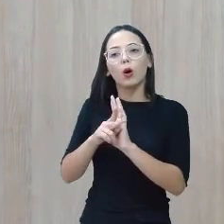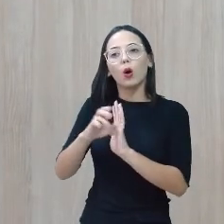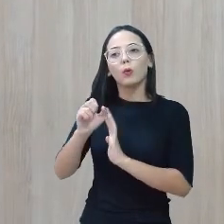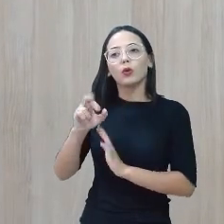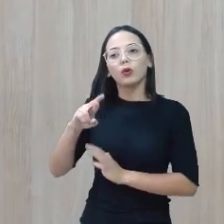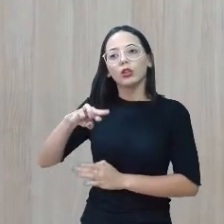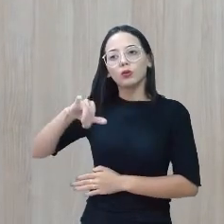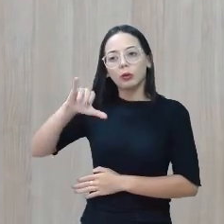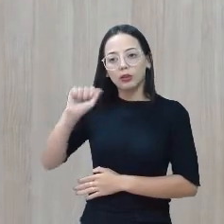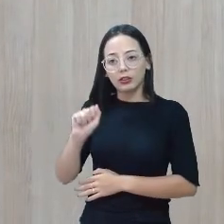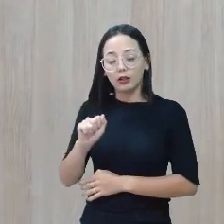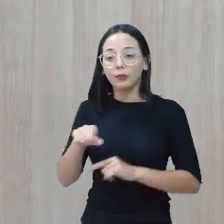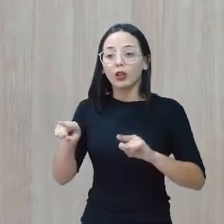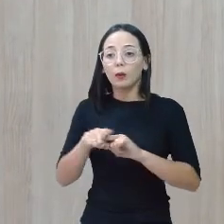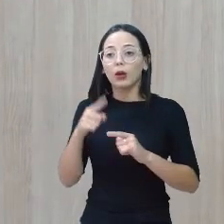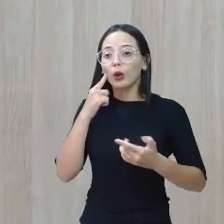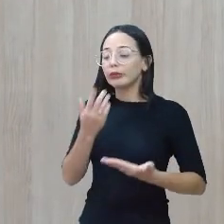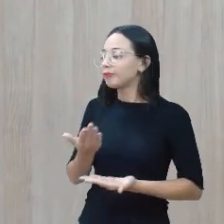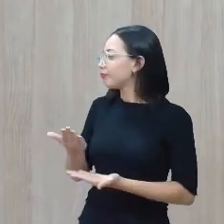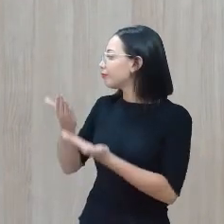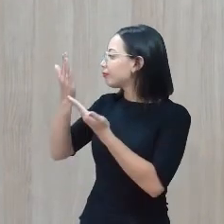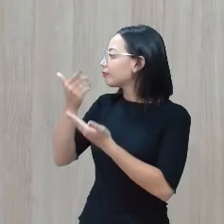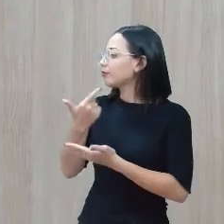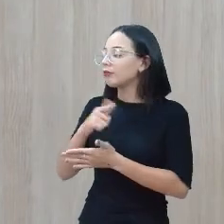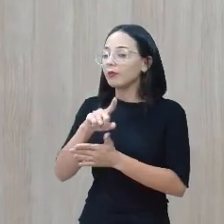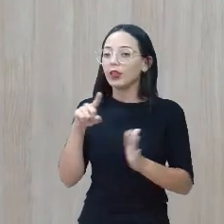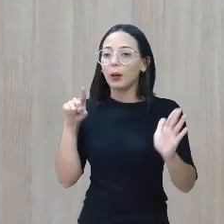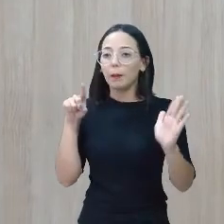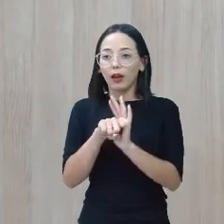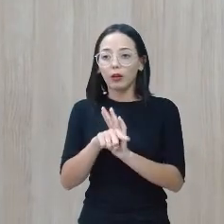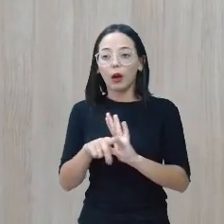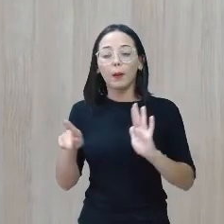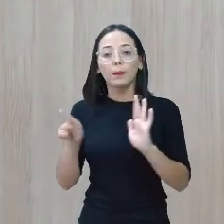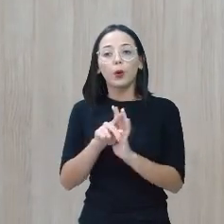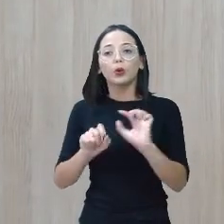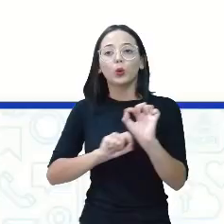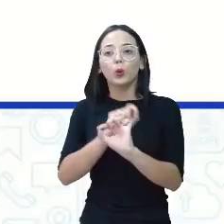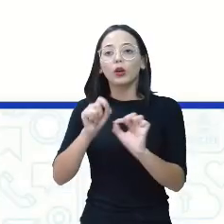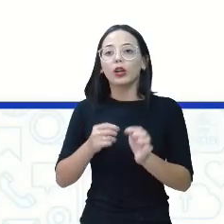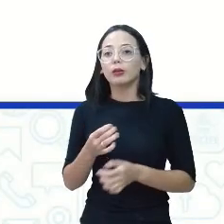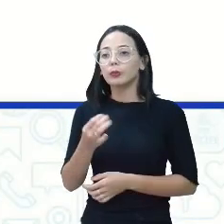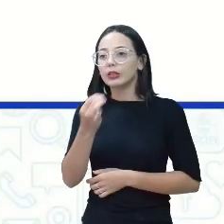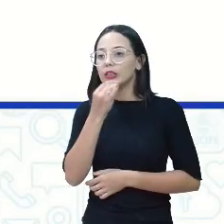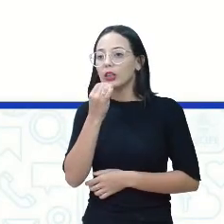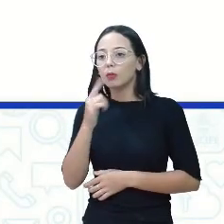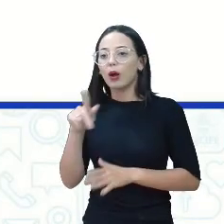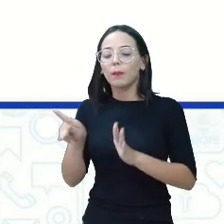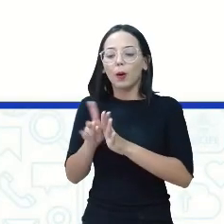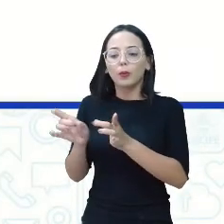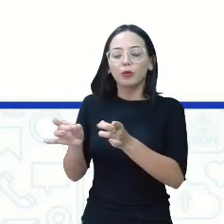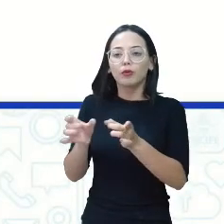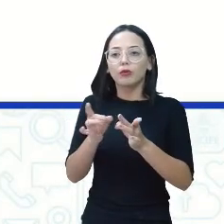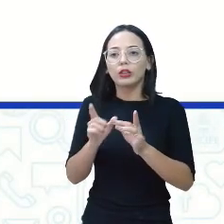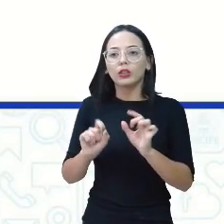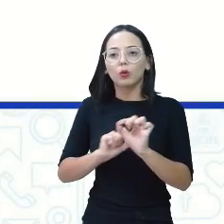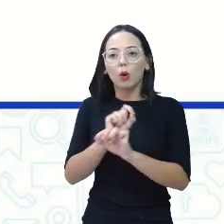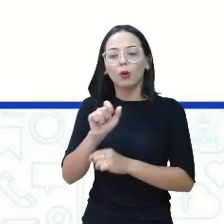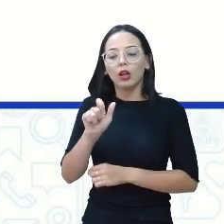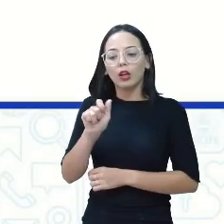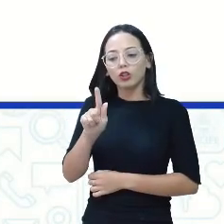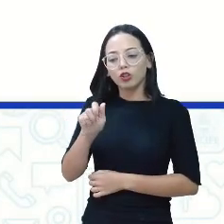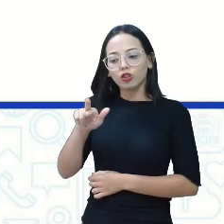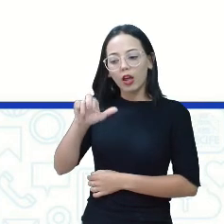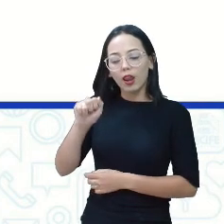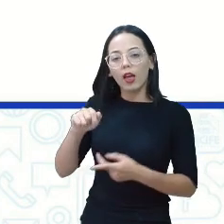espermicida. E aqui nós vemos outra questão. Métodos contraceptivos que são vendidos em forma de